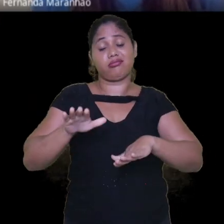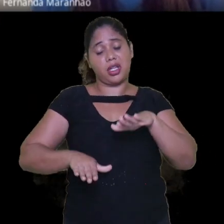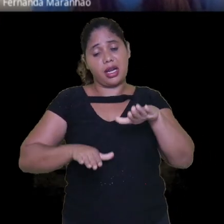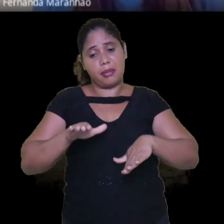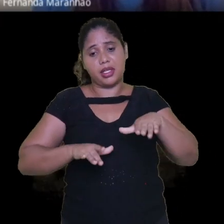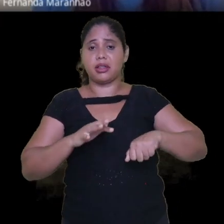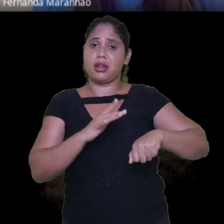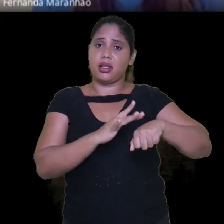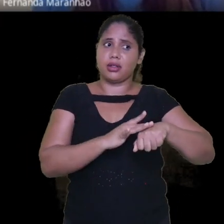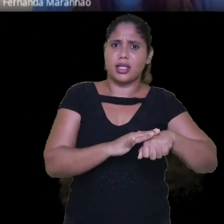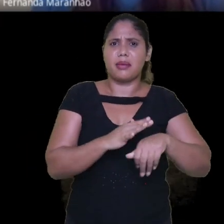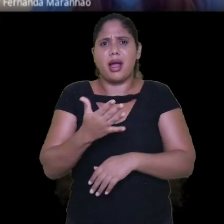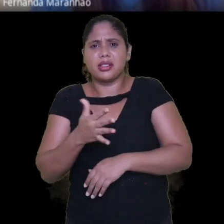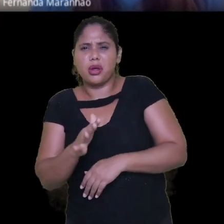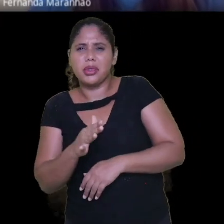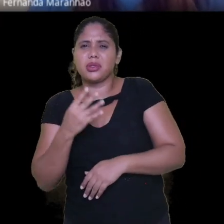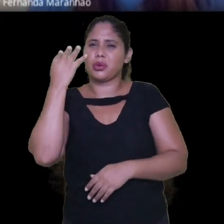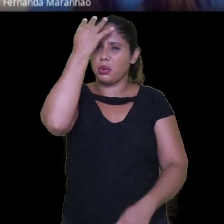obstétrica.